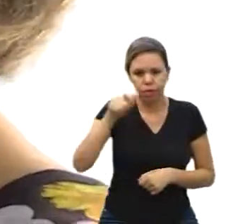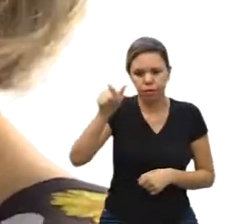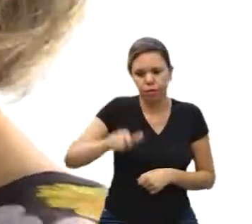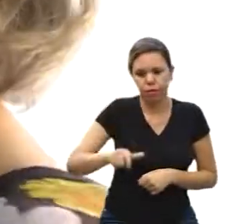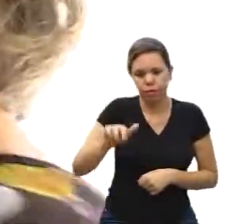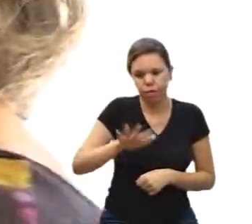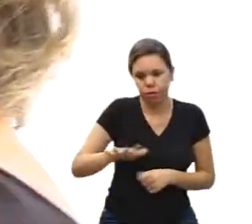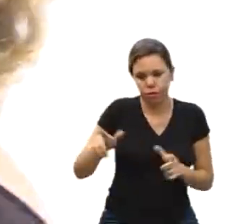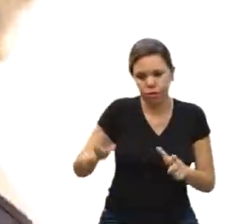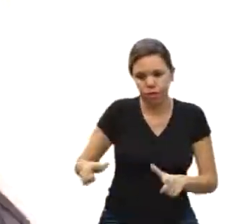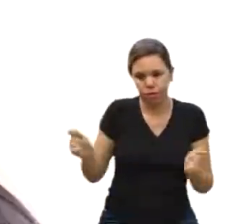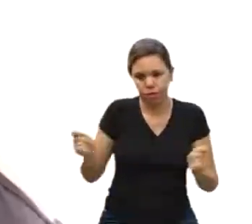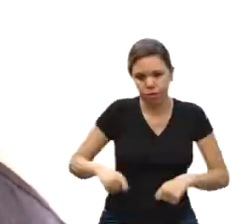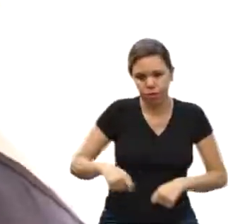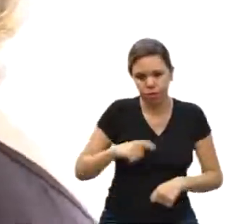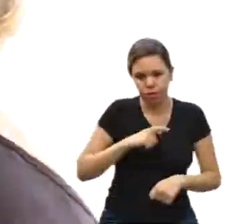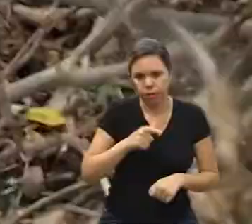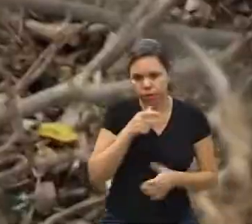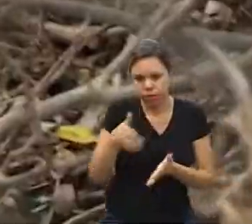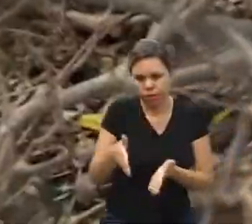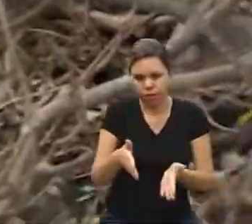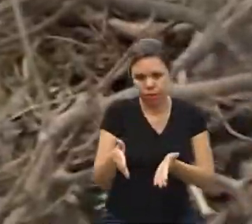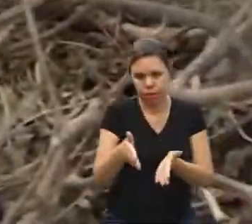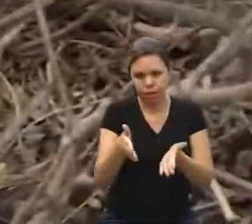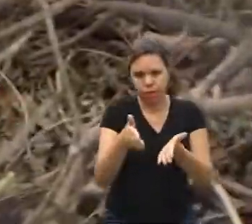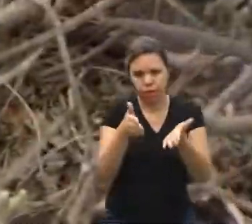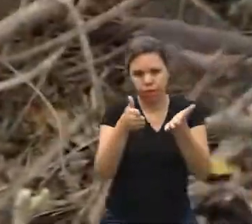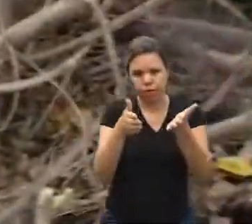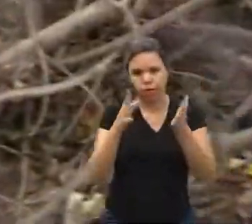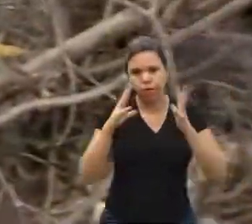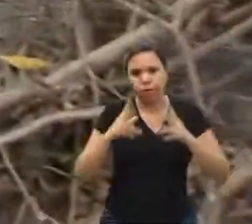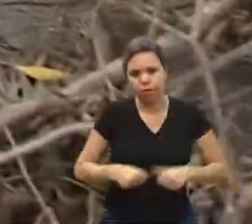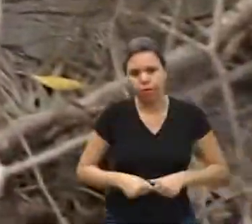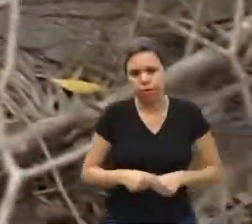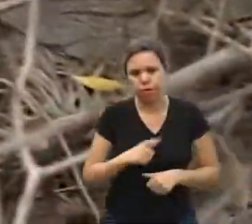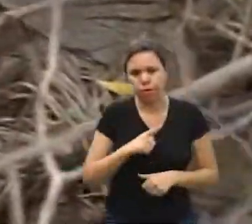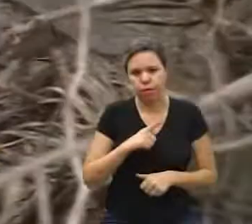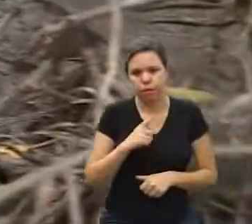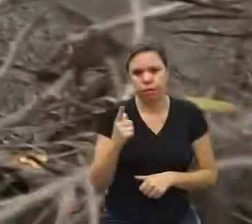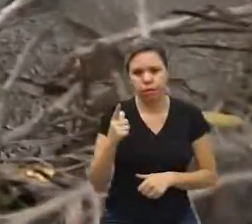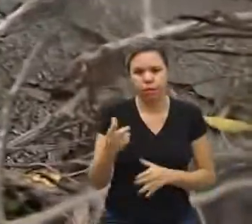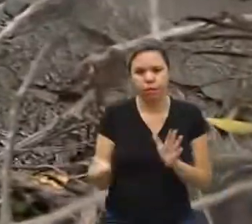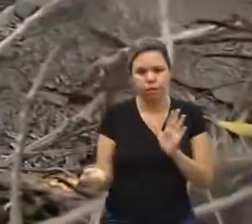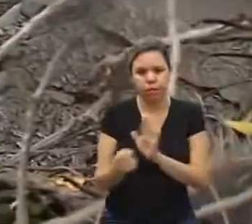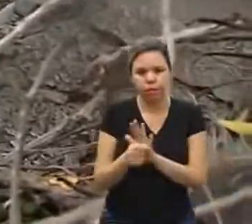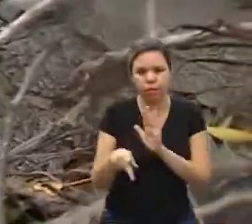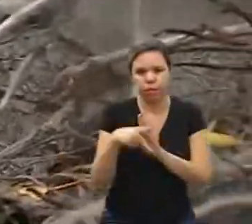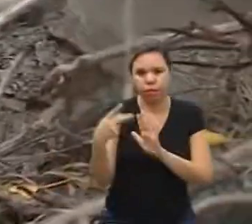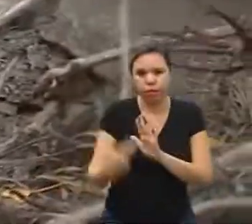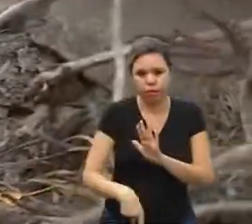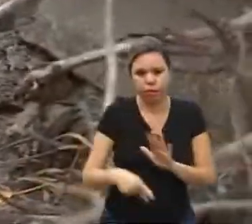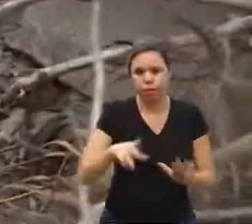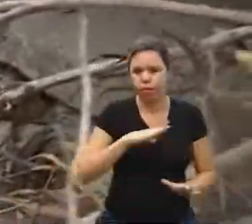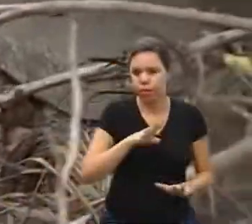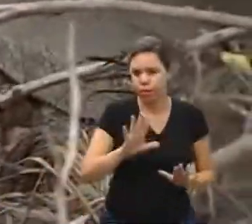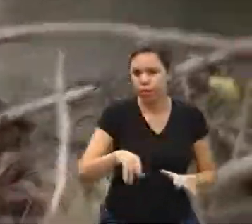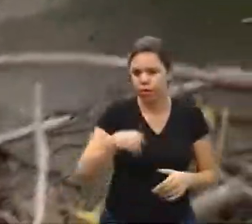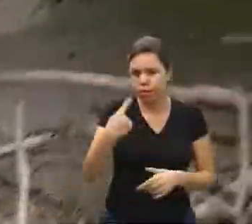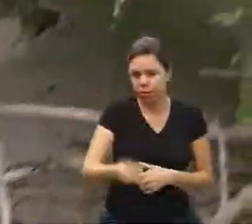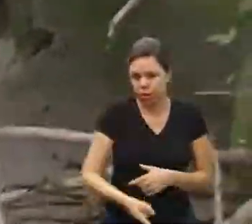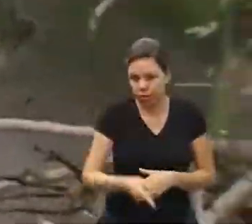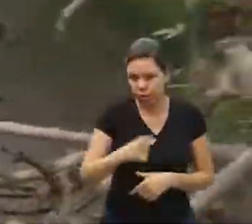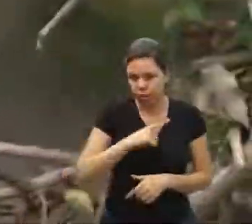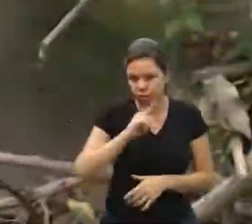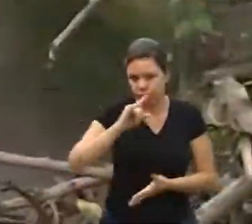a moradora, a área, que ainda possui a nascente e o curso de água, chegou a ser tombada como patrimônio do município,